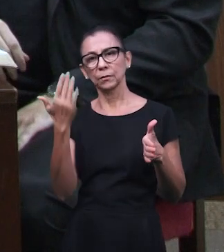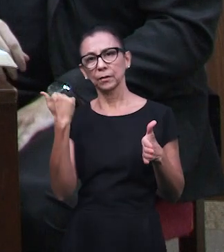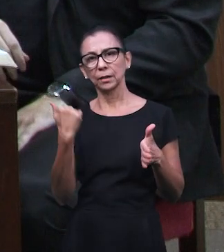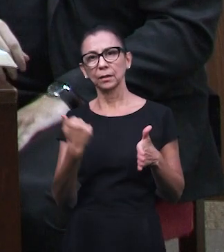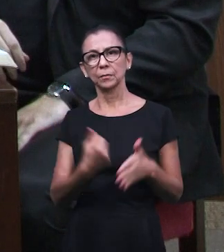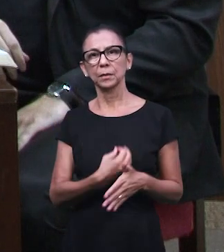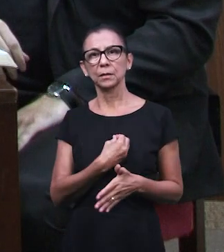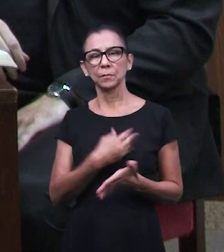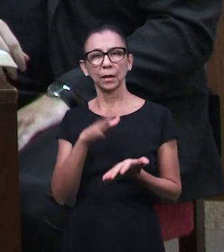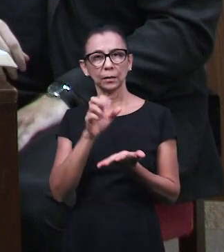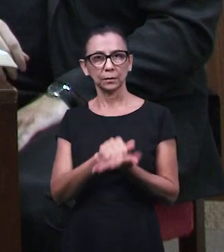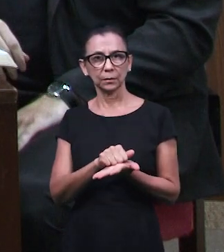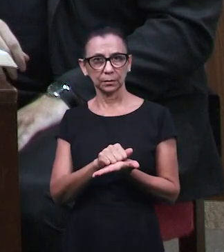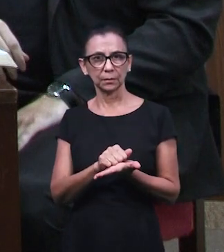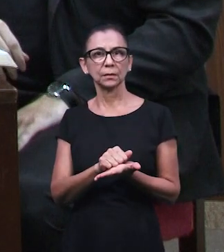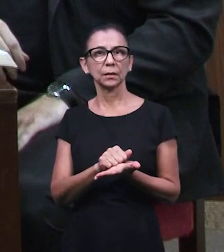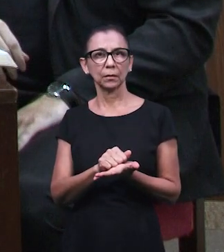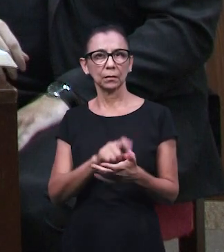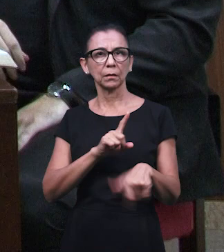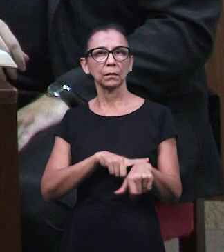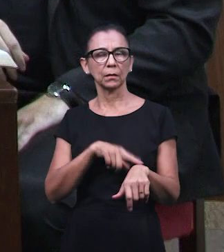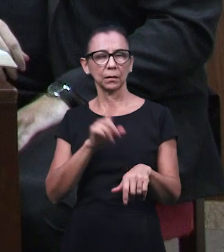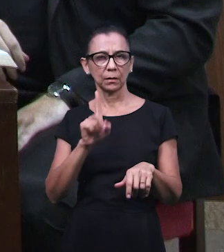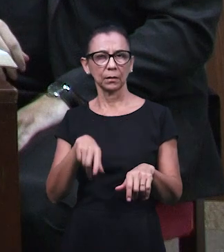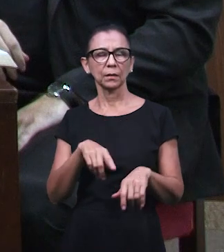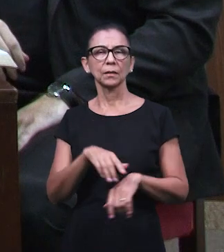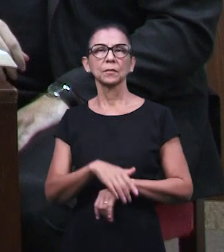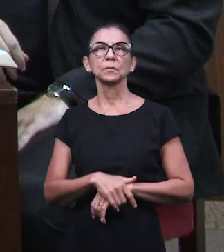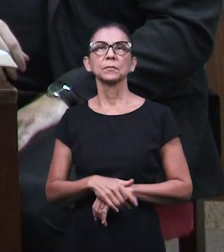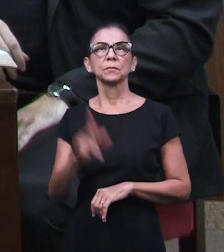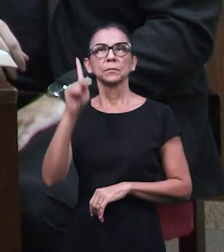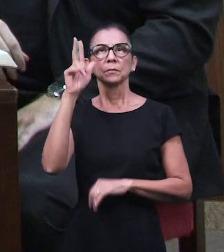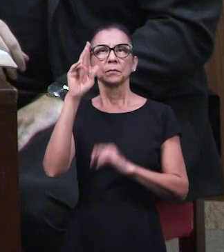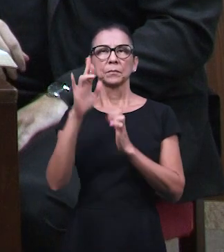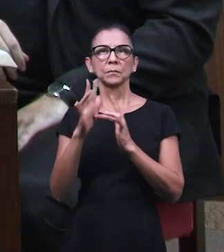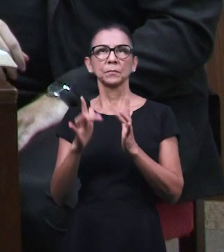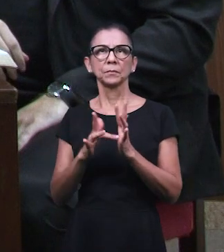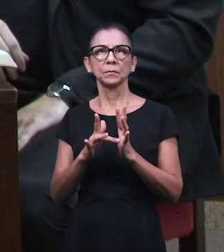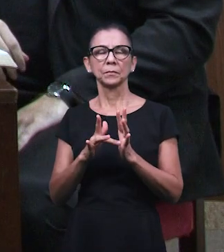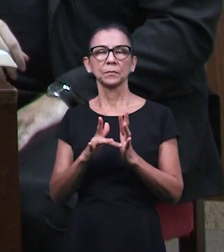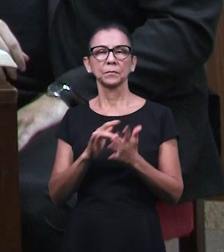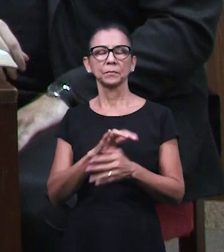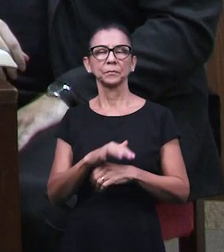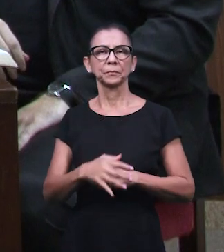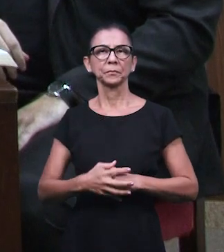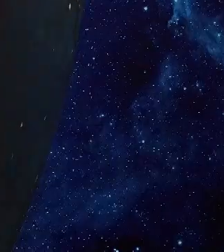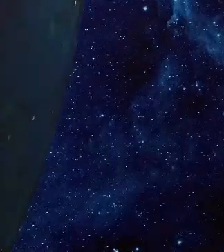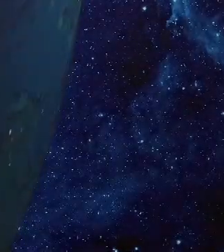inscrição. Ainda há tempo para você se inscrever. A paz do Senhor Jesus e até a próxima semana.